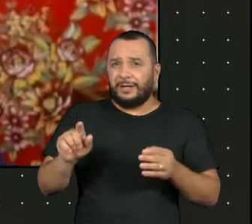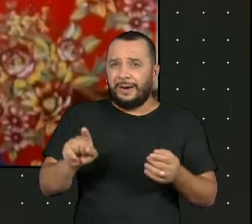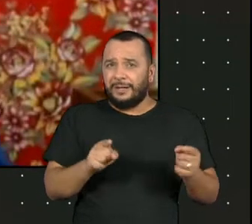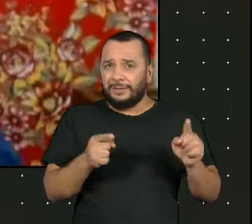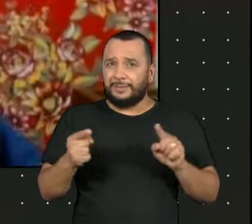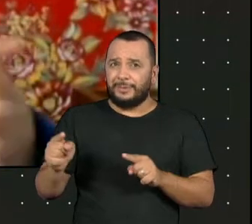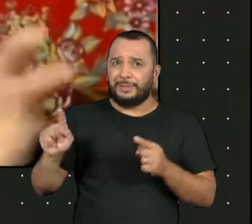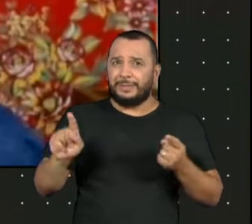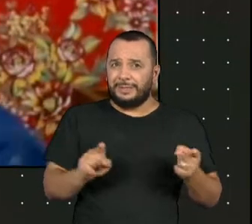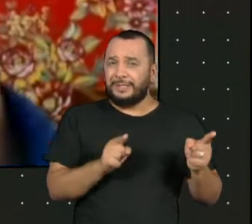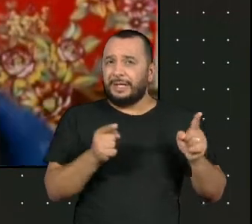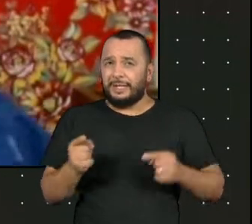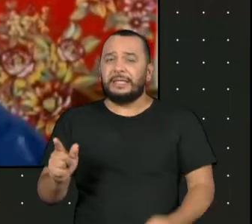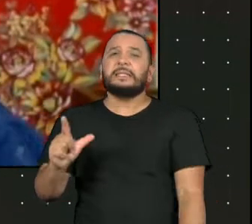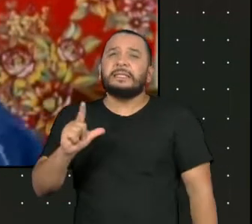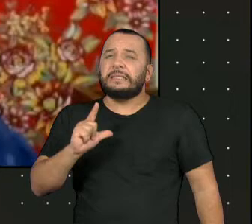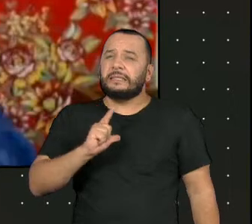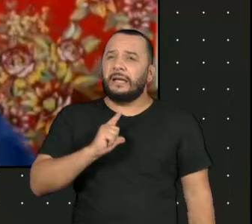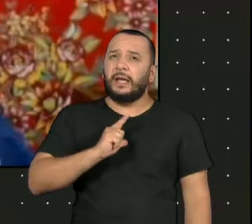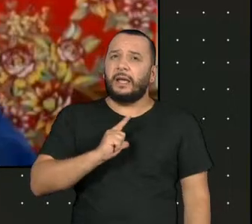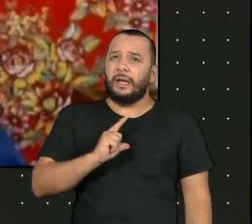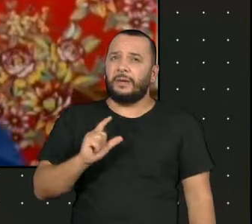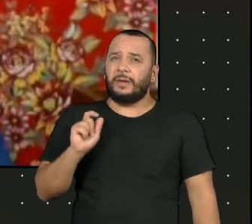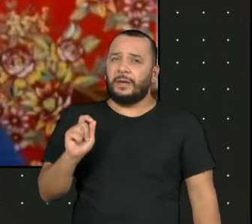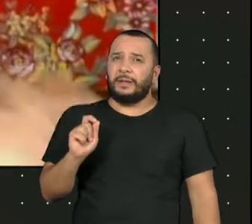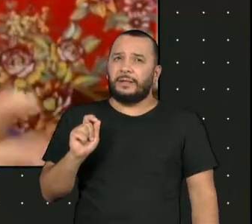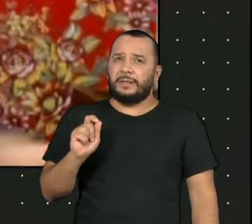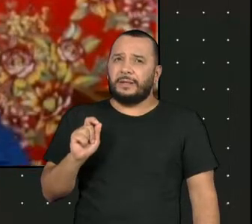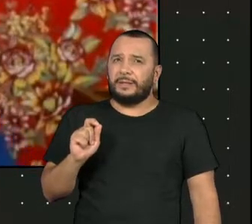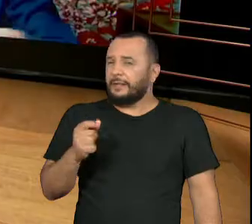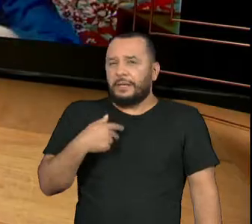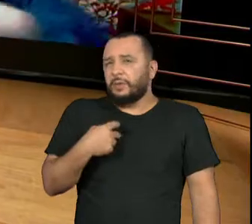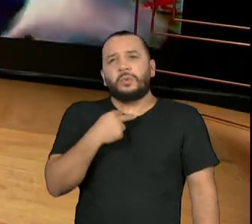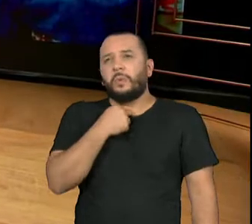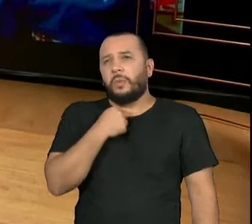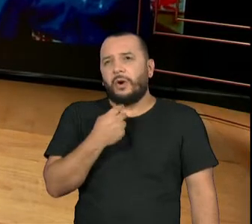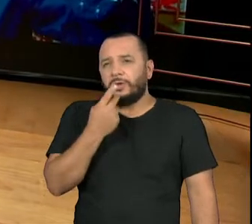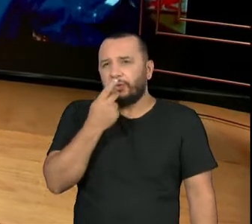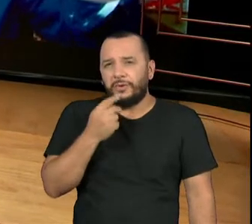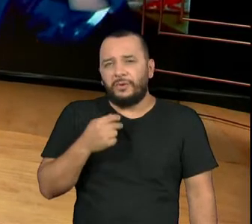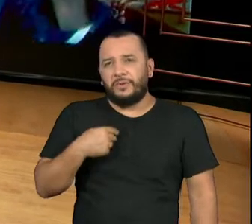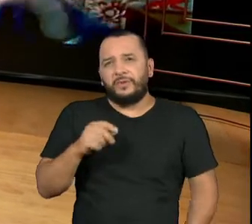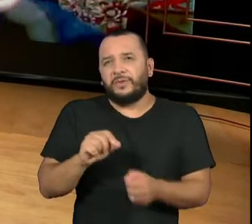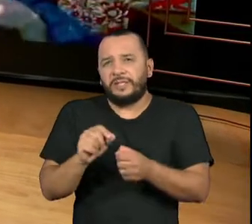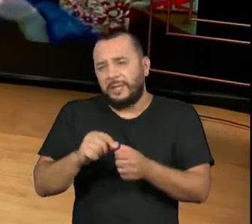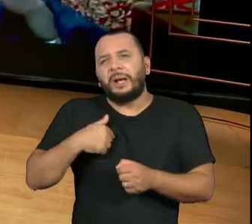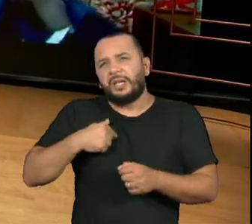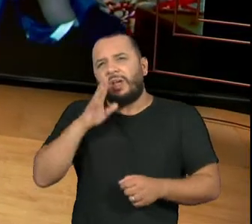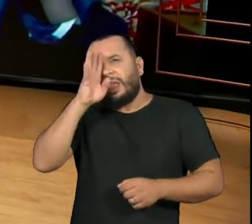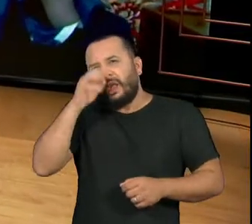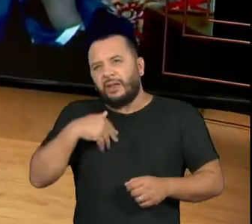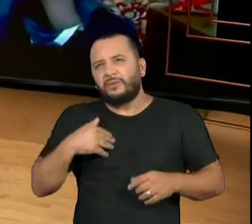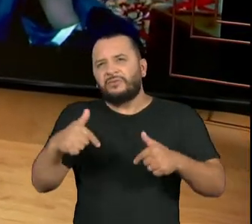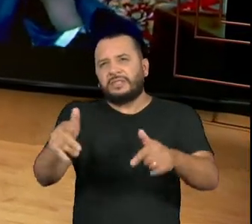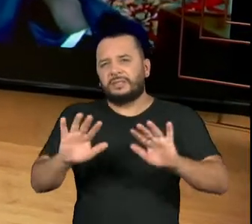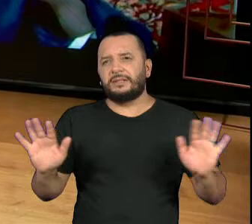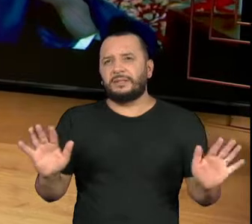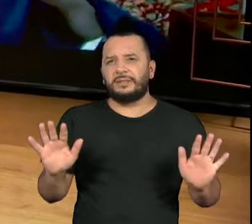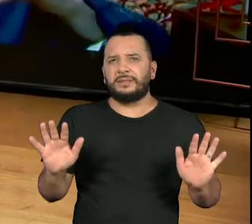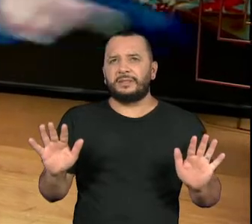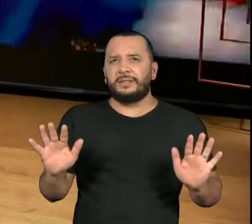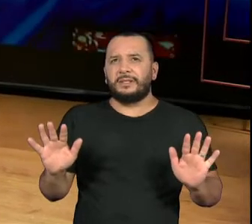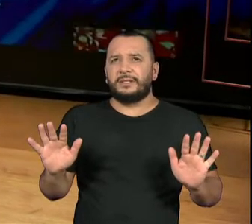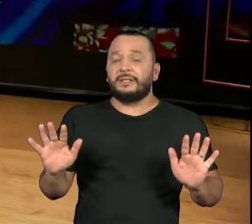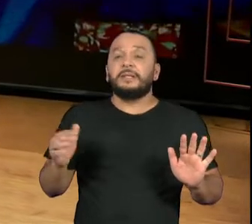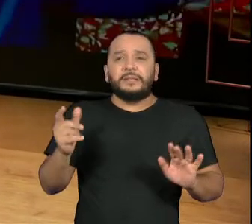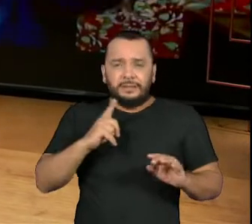tida como... não devia fazer isso, mas eu fiz. Criança eu fiz. Então,